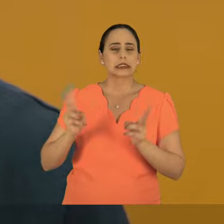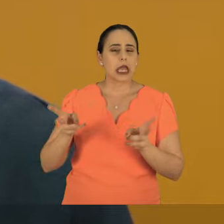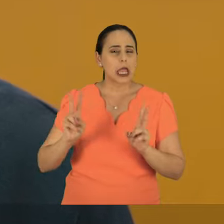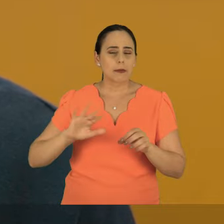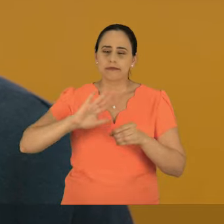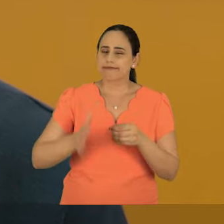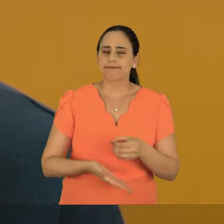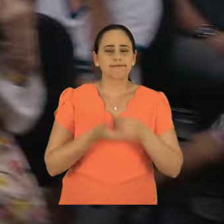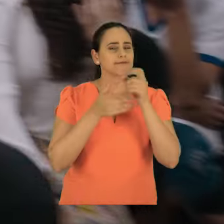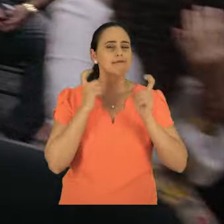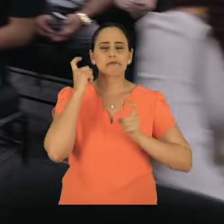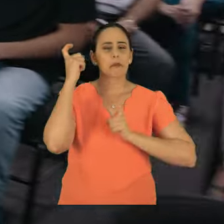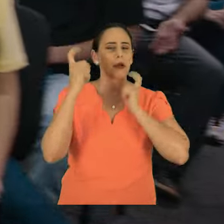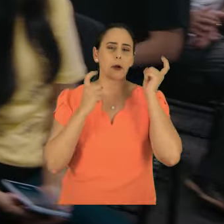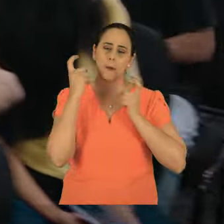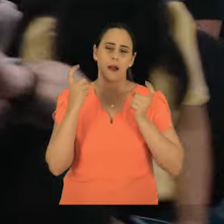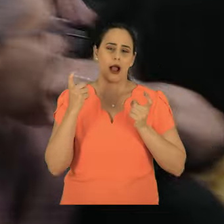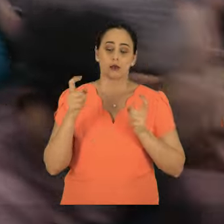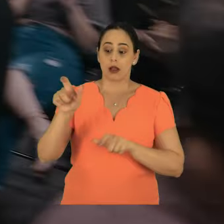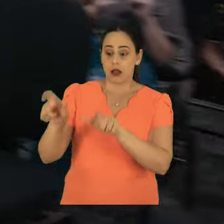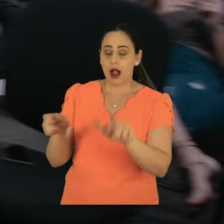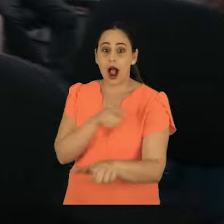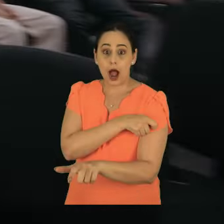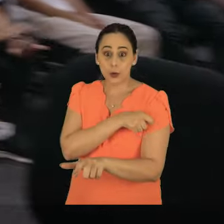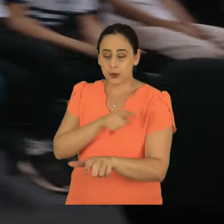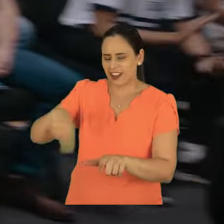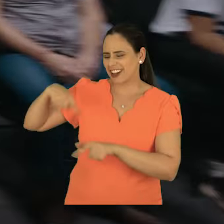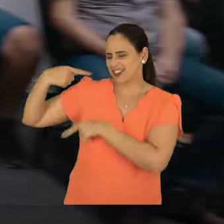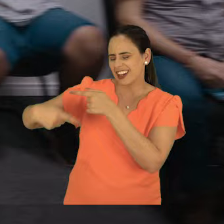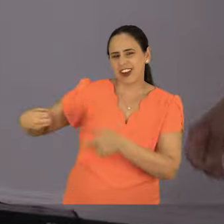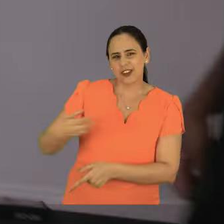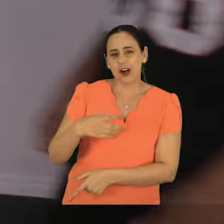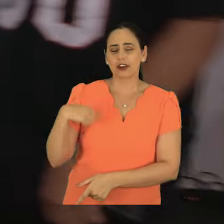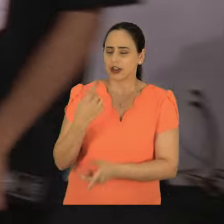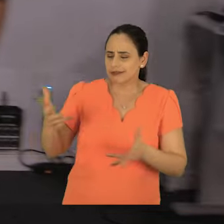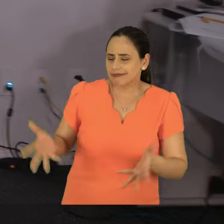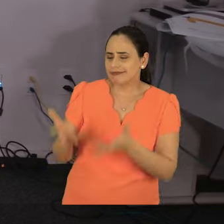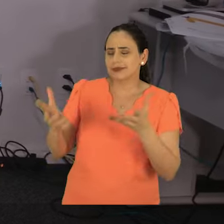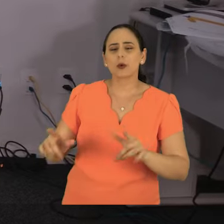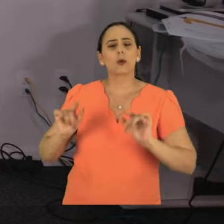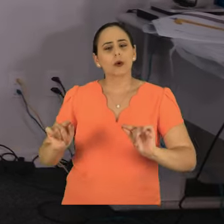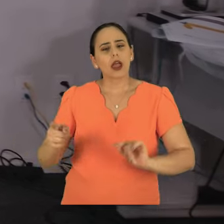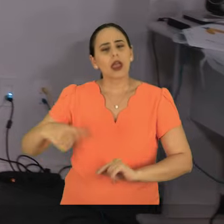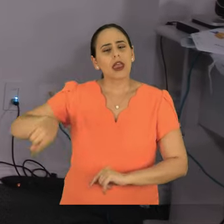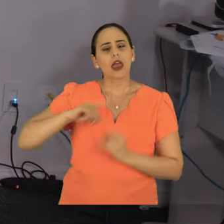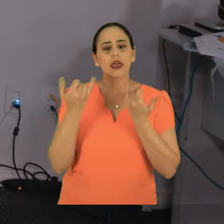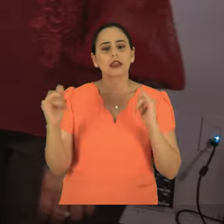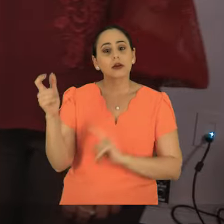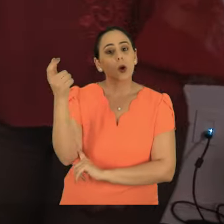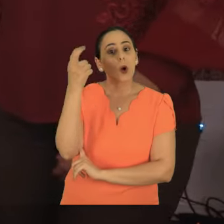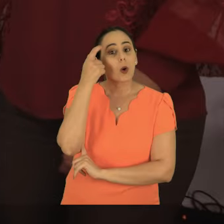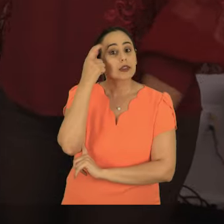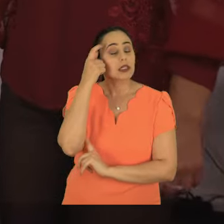a sustentabilidade para a gente estimular os estudantes, essa geração nova, a trabalhar o consumo